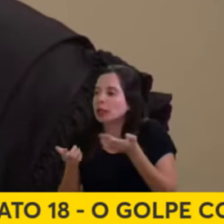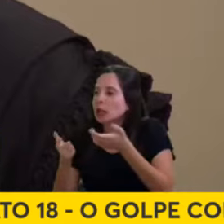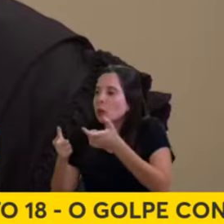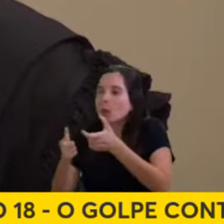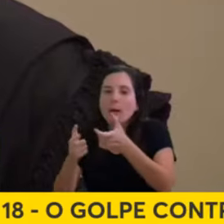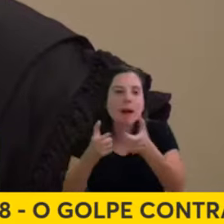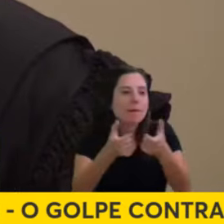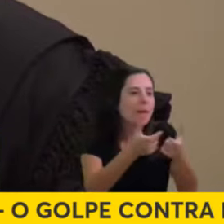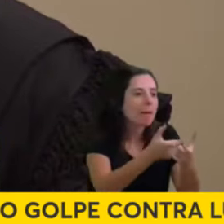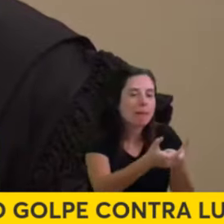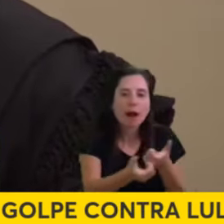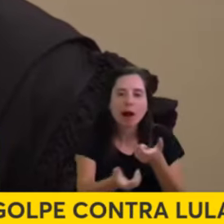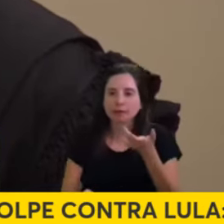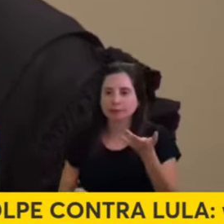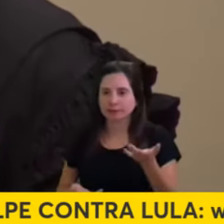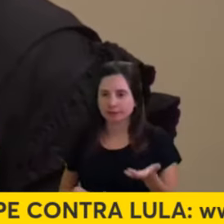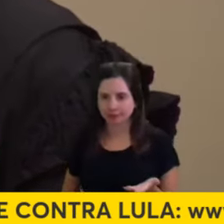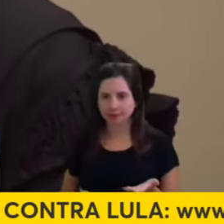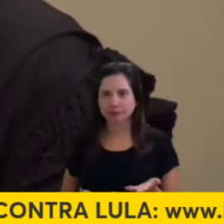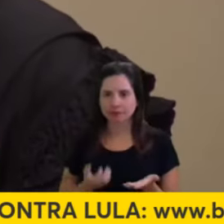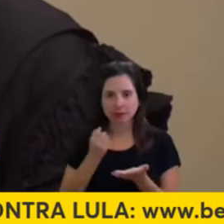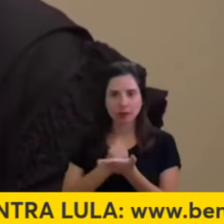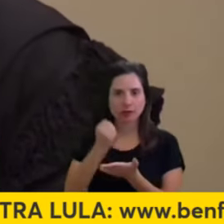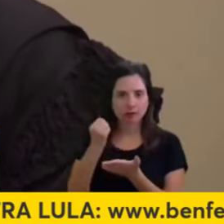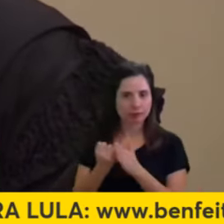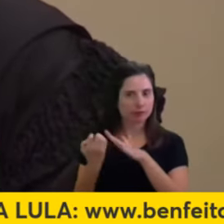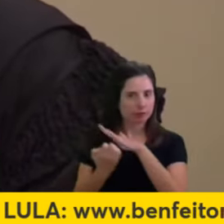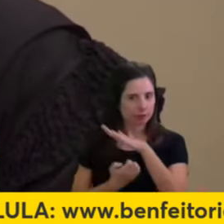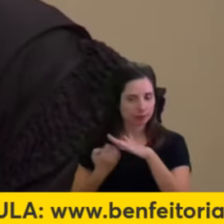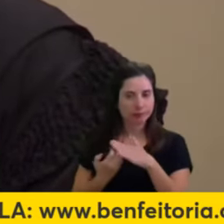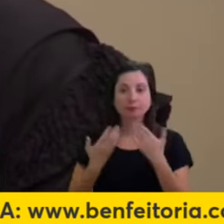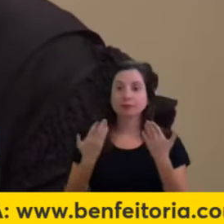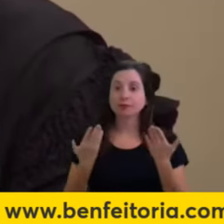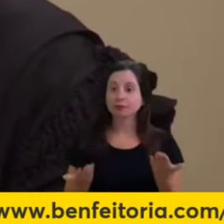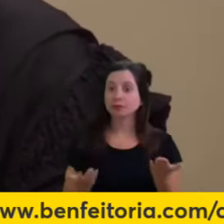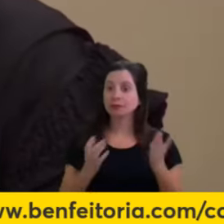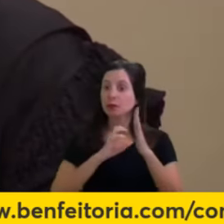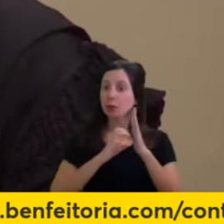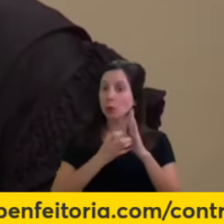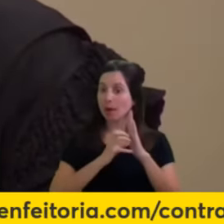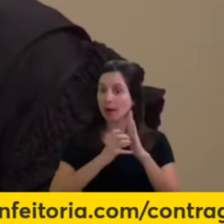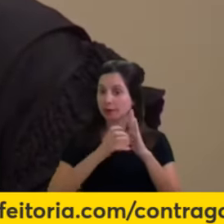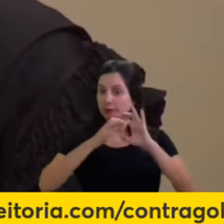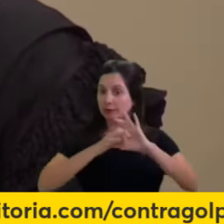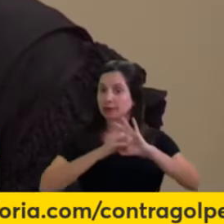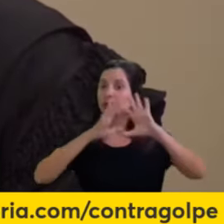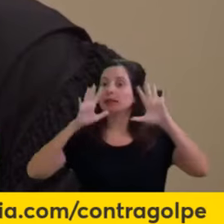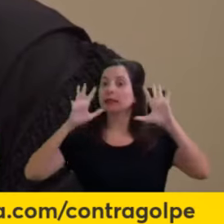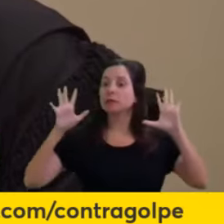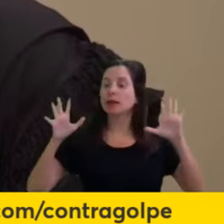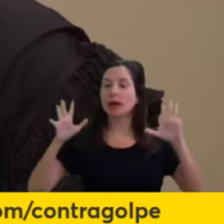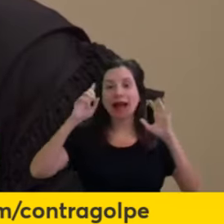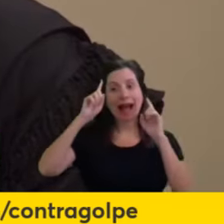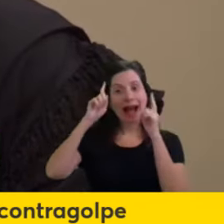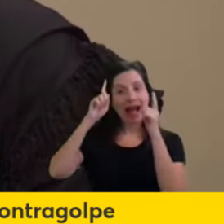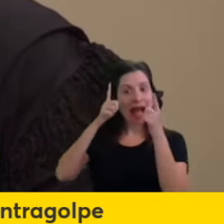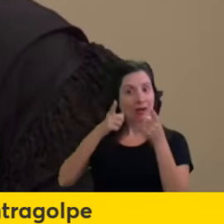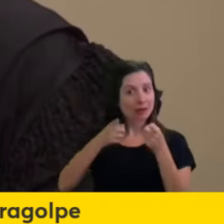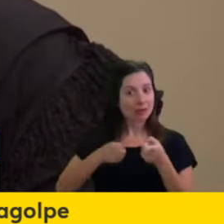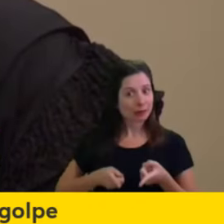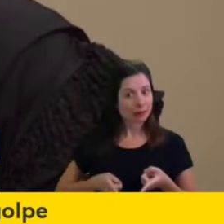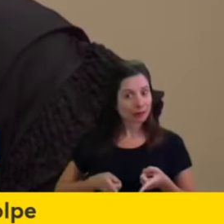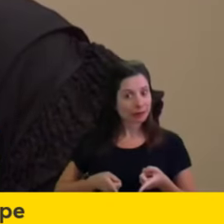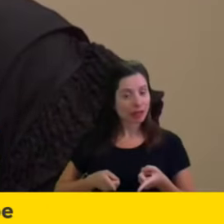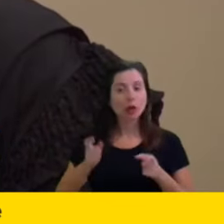nas prestações de serviço o o partido Liberal ainda senhor presidente acusa os investigados pelo desvirtuamento da propaganda partidária